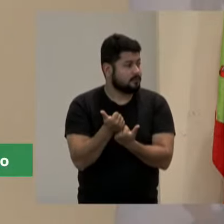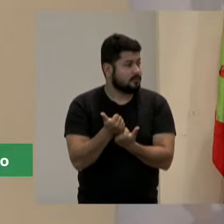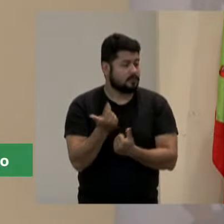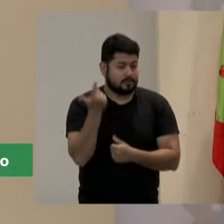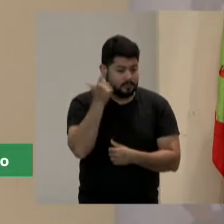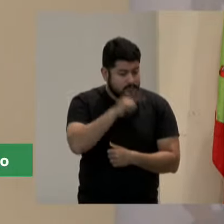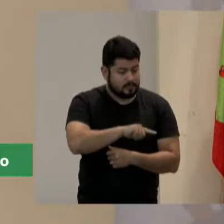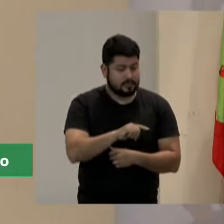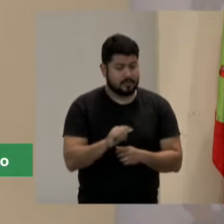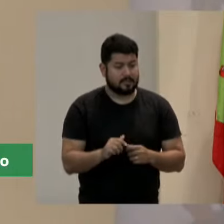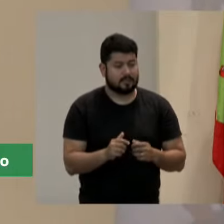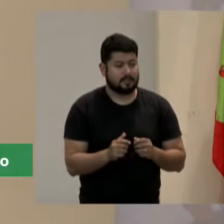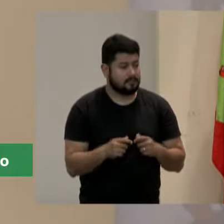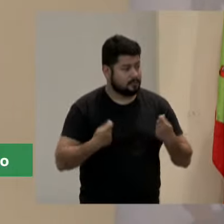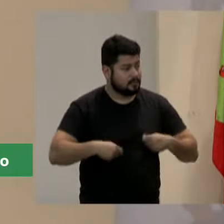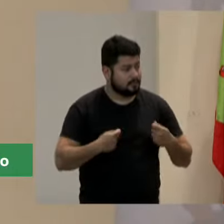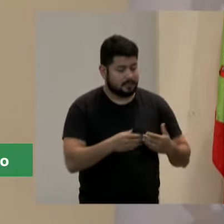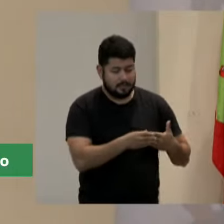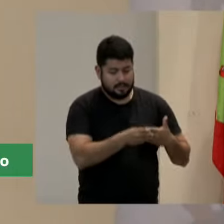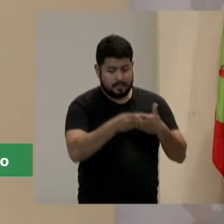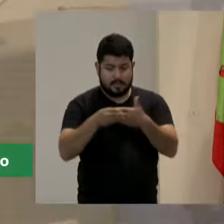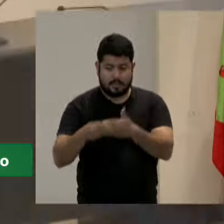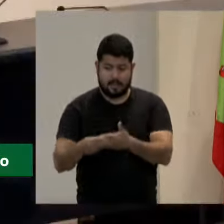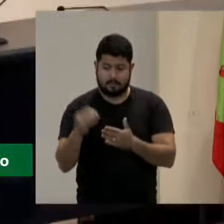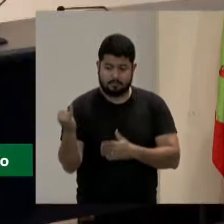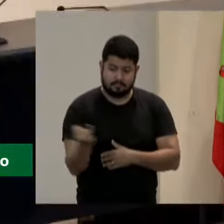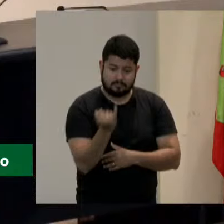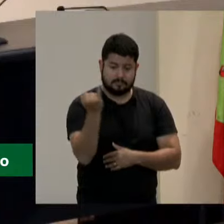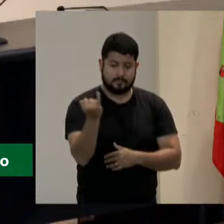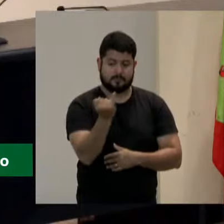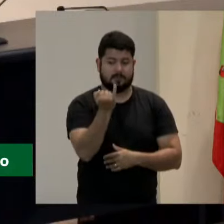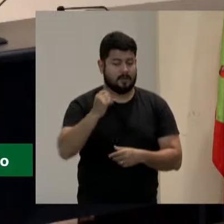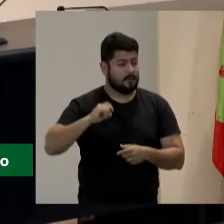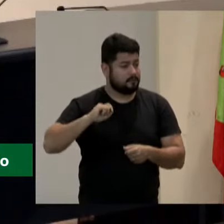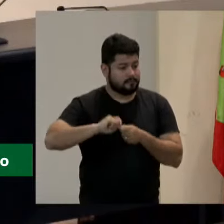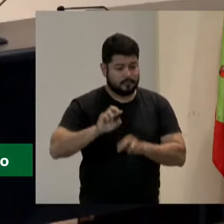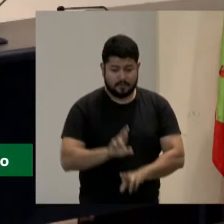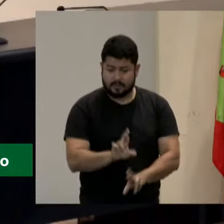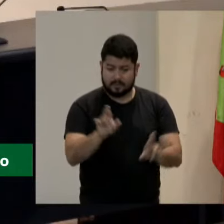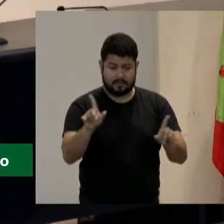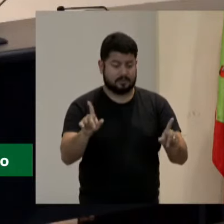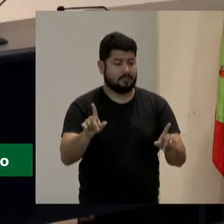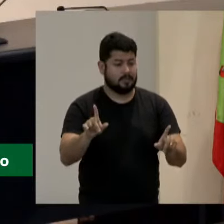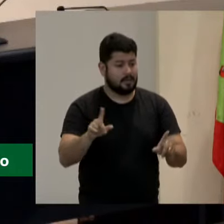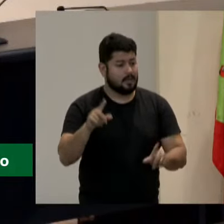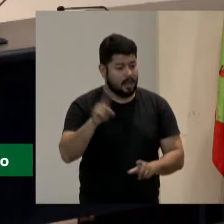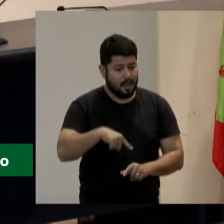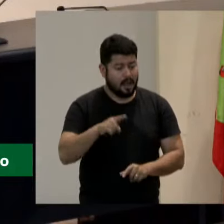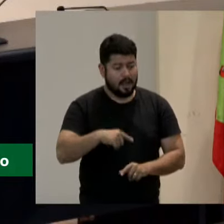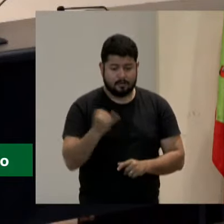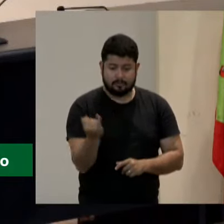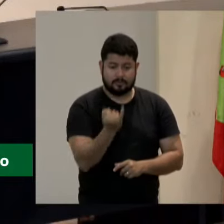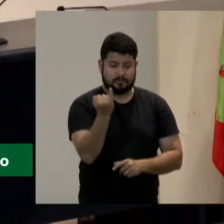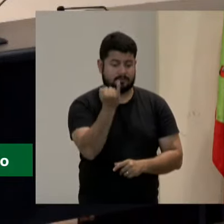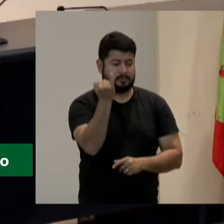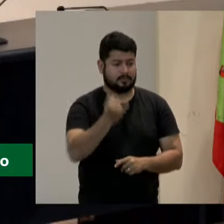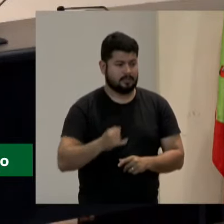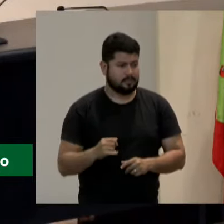Nós precisamos. É importante, faz a diferença, não só para a criança, mas também para o